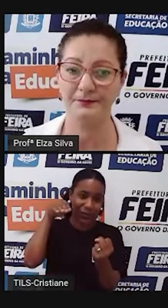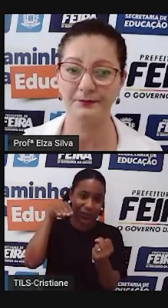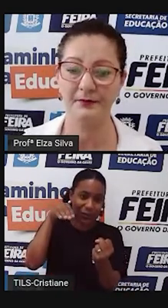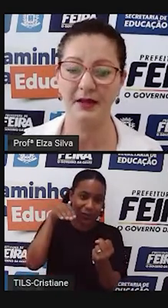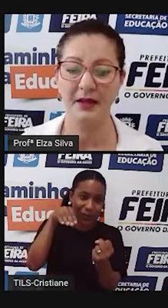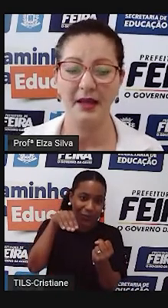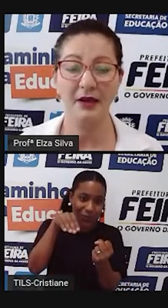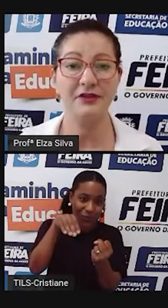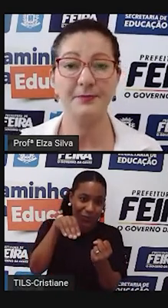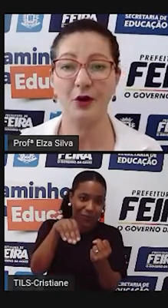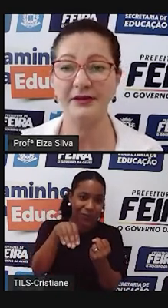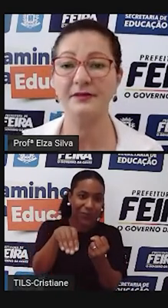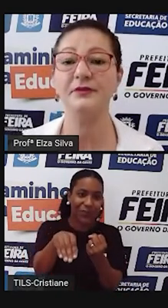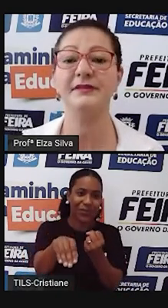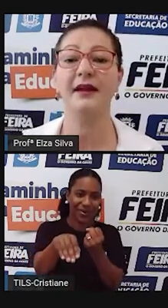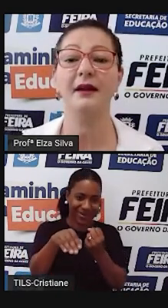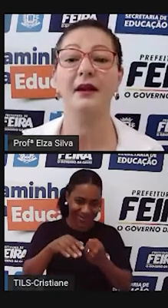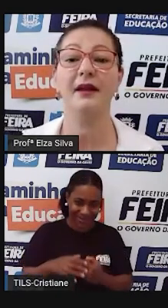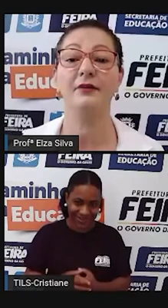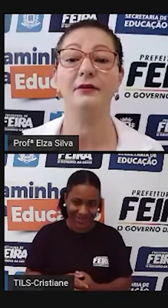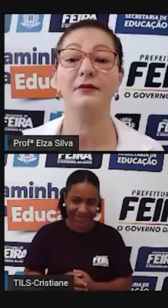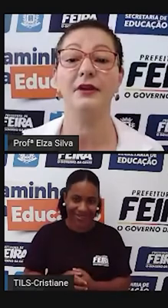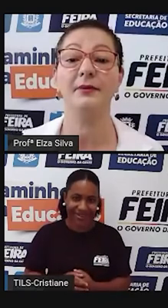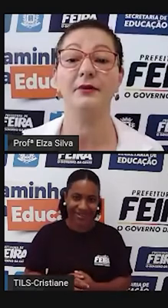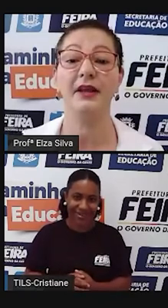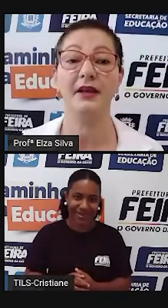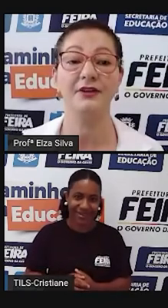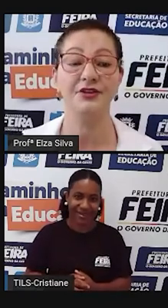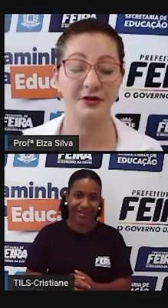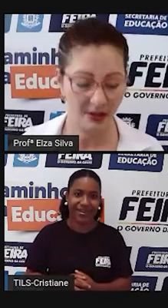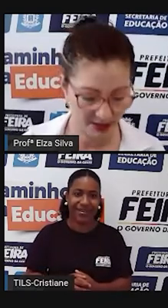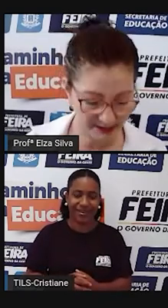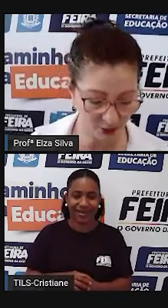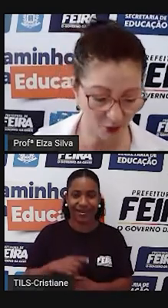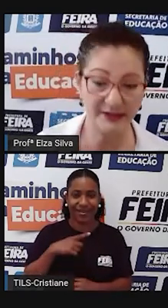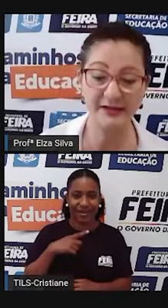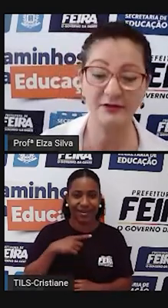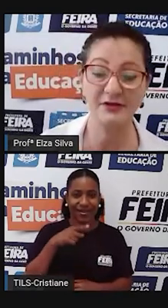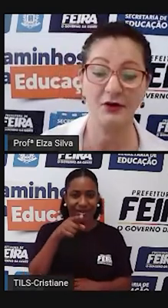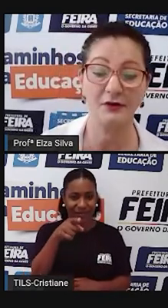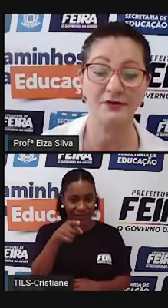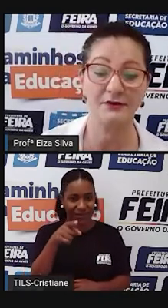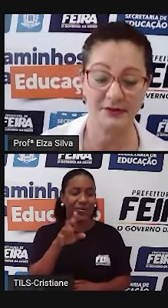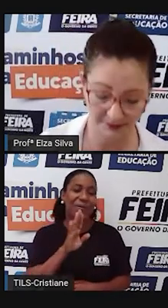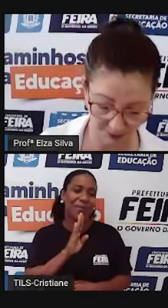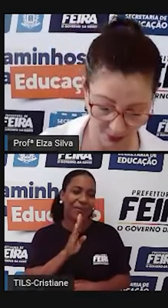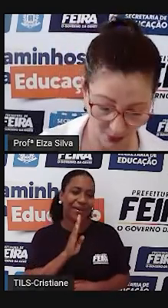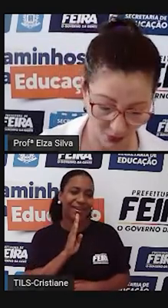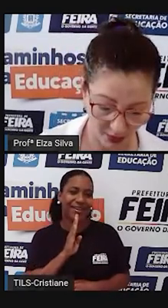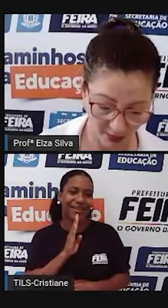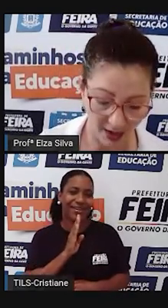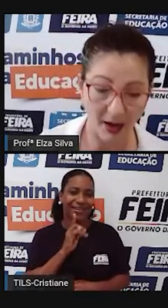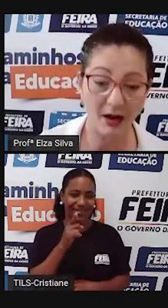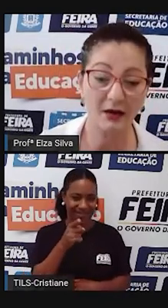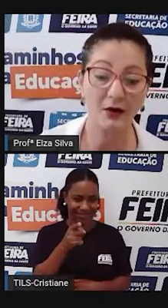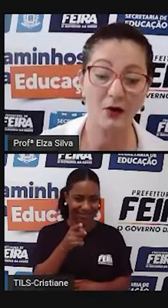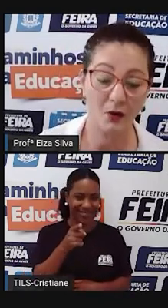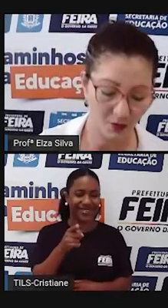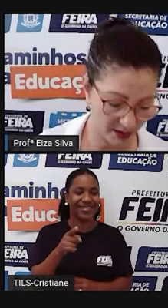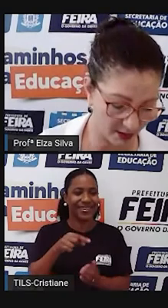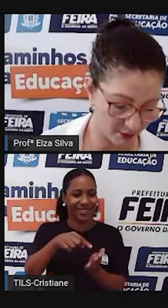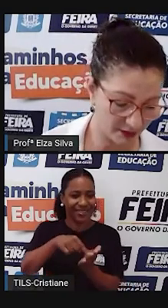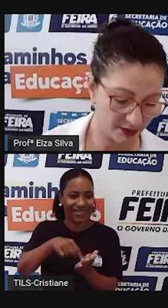trenó. E os próximos, né? Número 8, são conhecidos nossos.